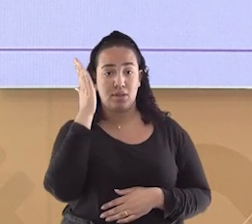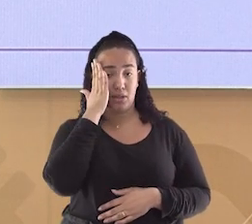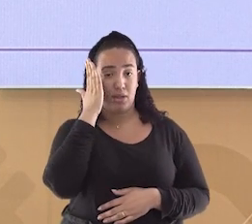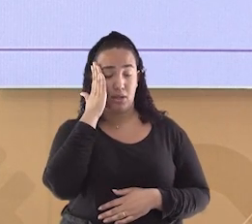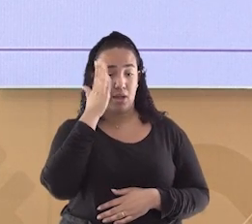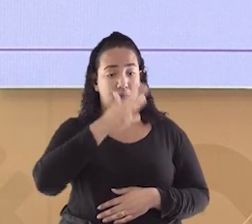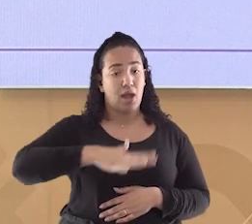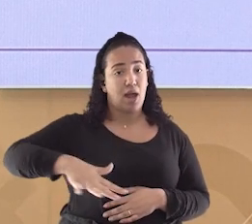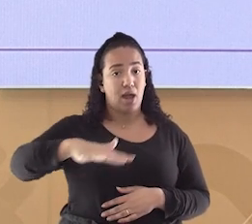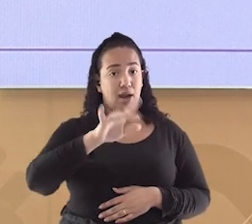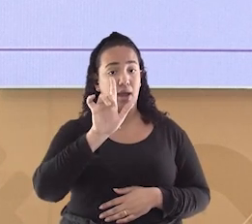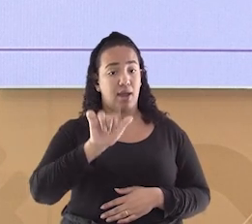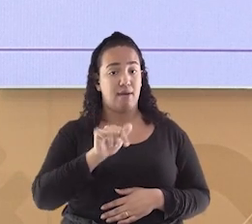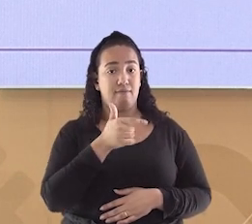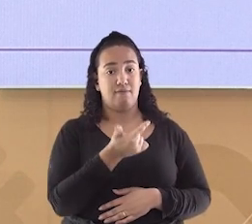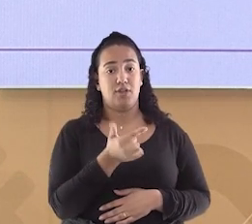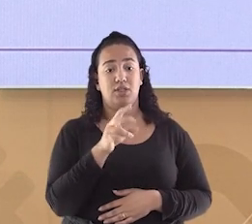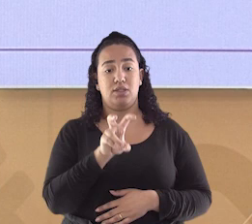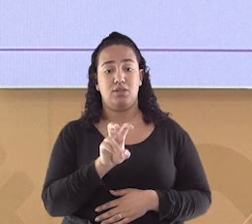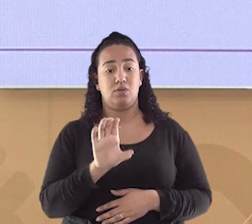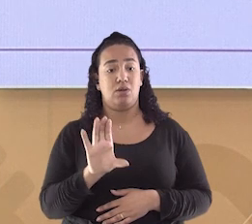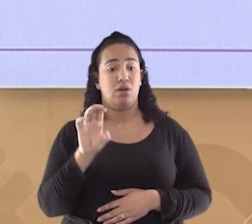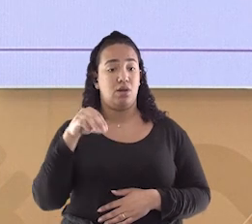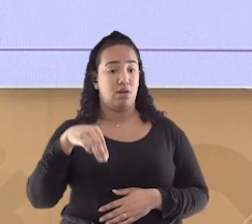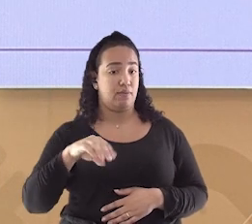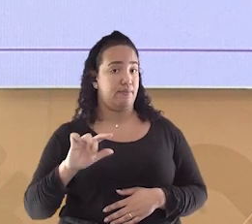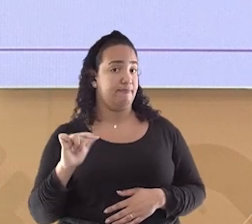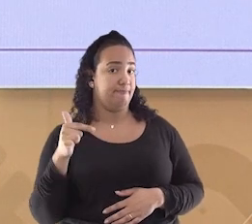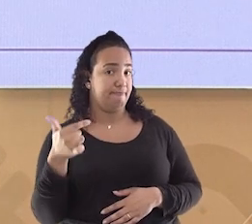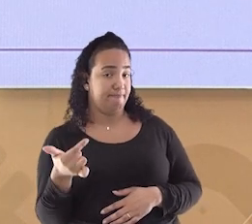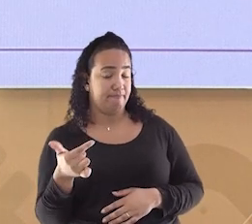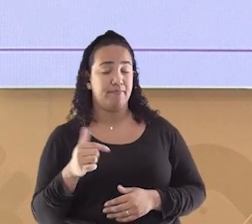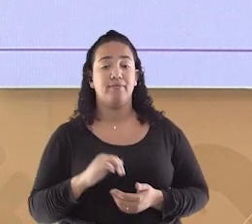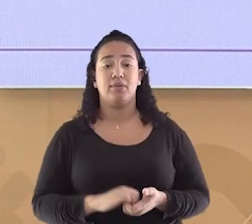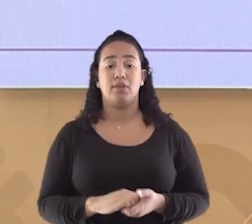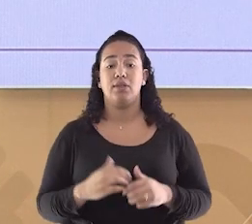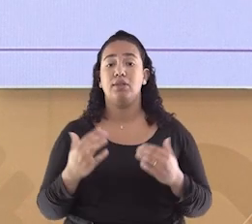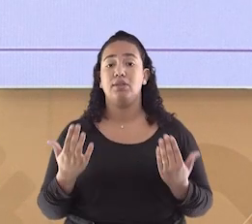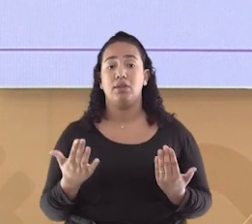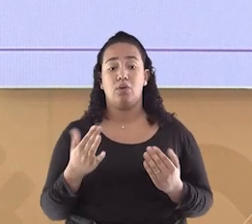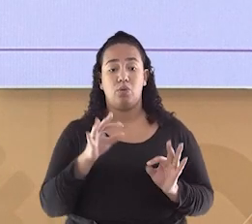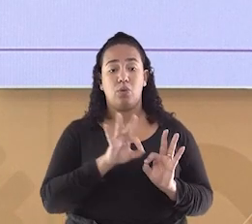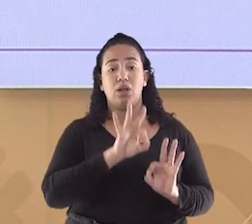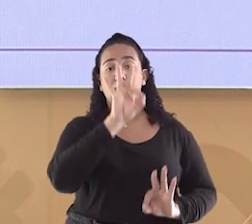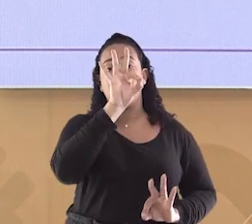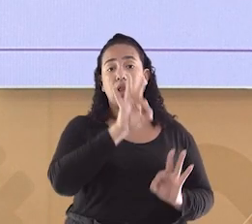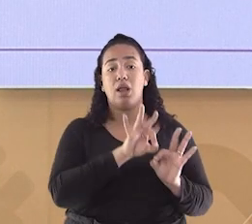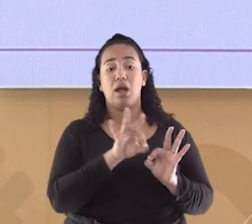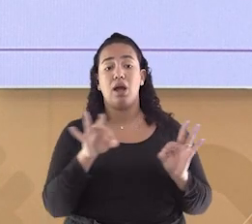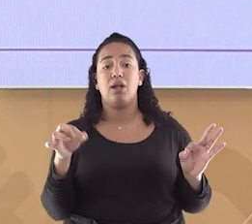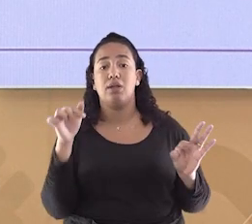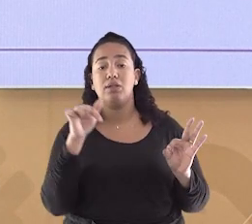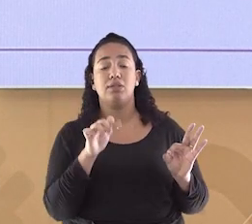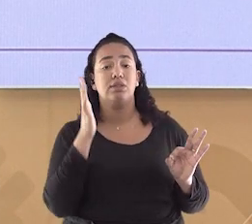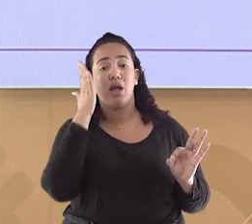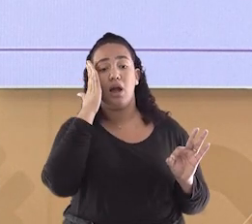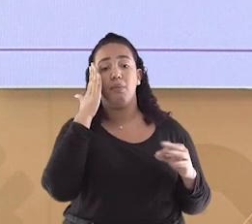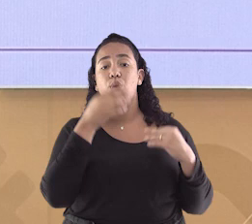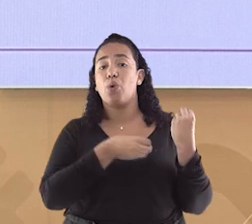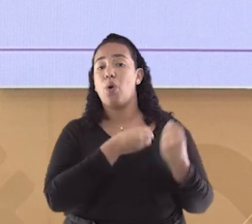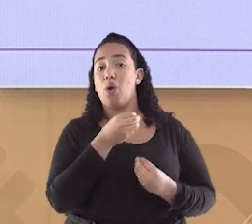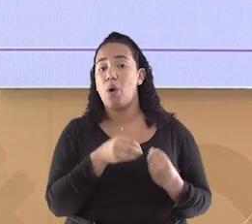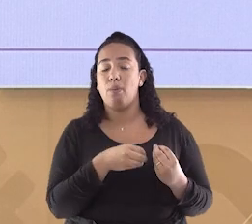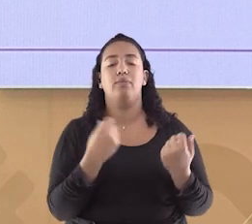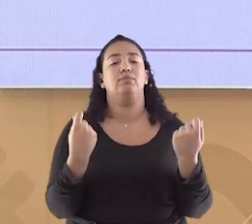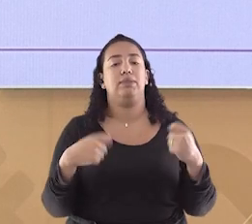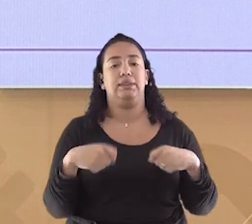mede 25 centímetros quadrados, para saber quanto mede o lado desse quadrado, devemos